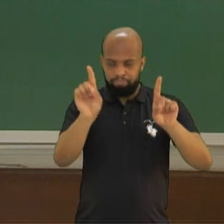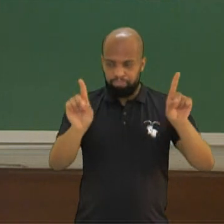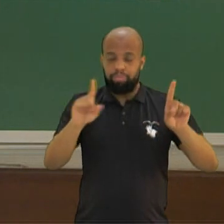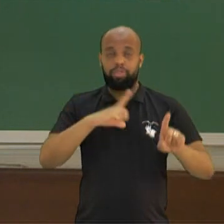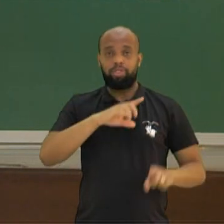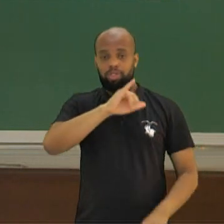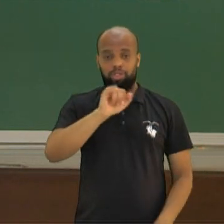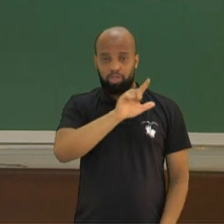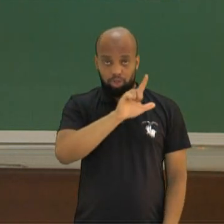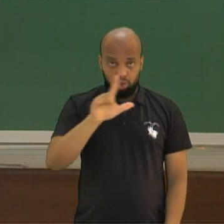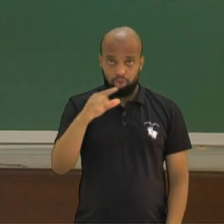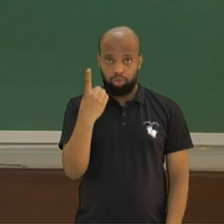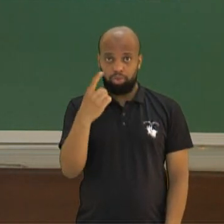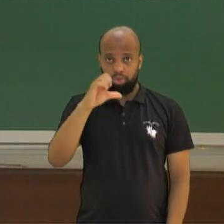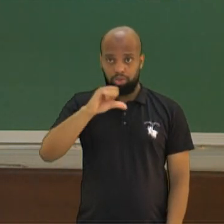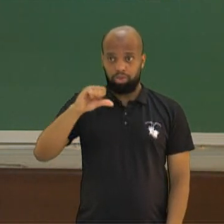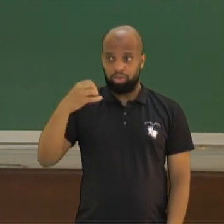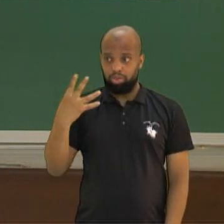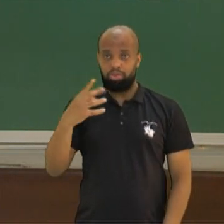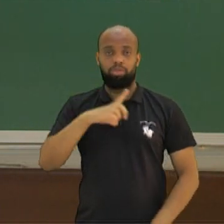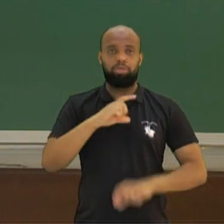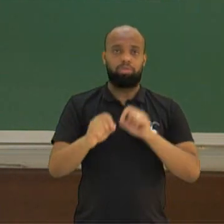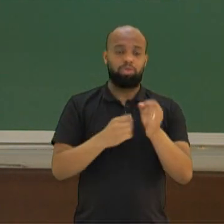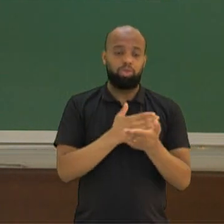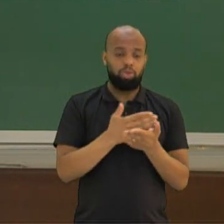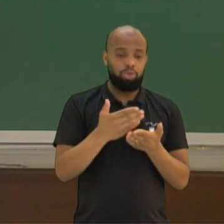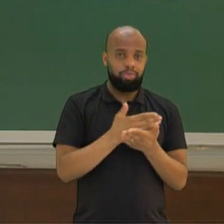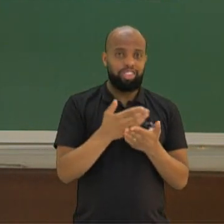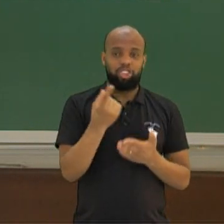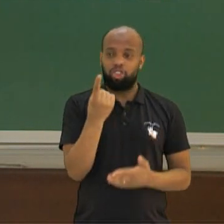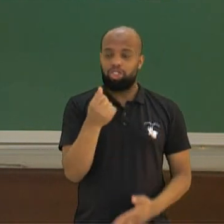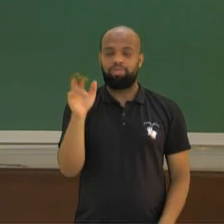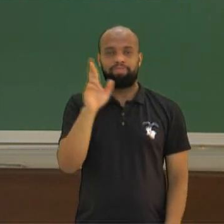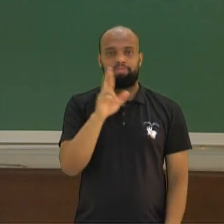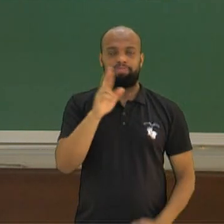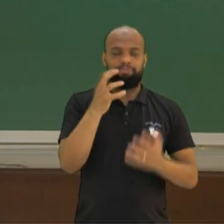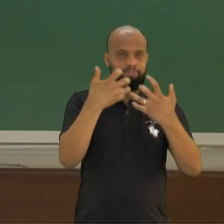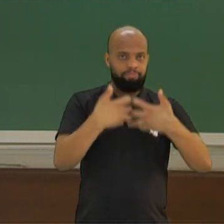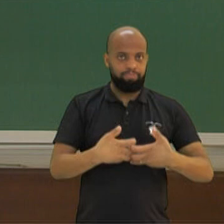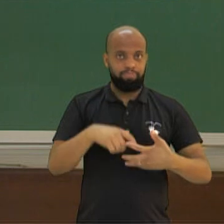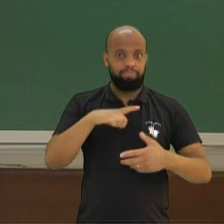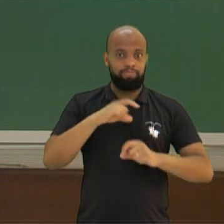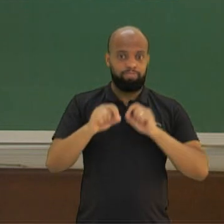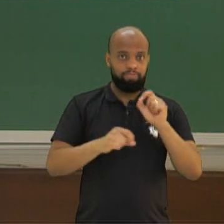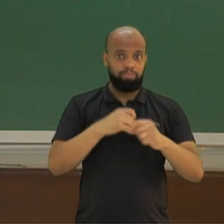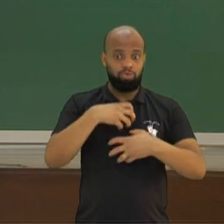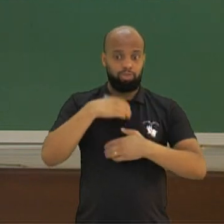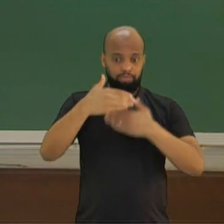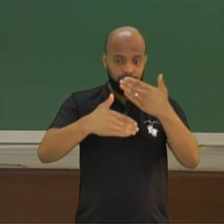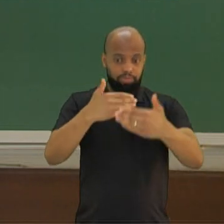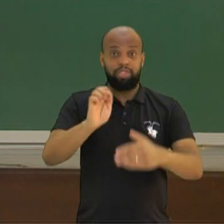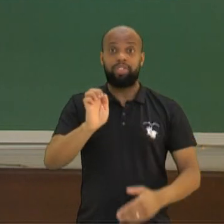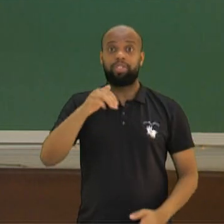de 1994, o lançamento do Plano Real, um processo que foi conduzido pelo